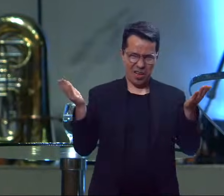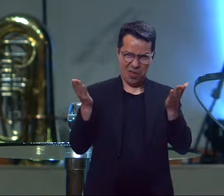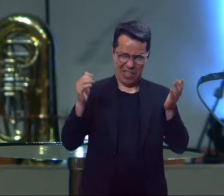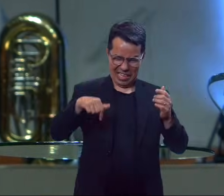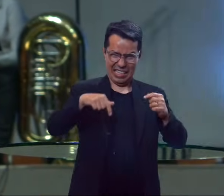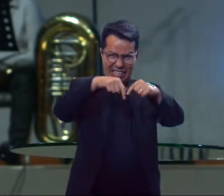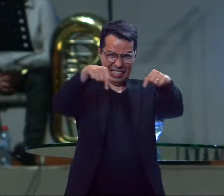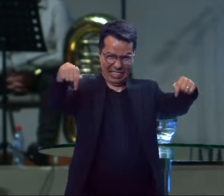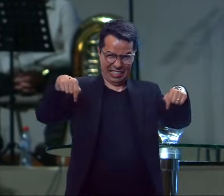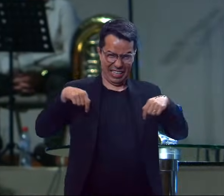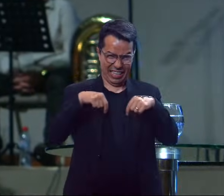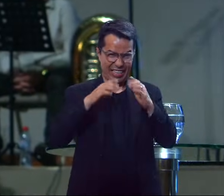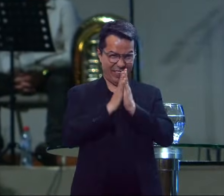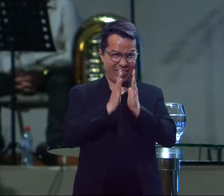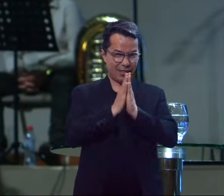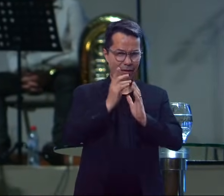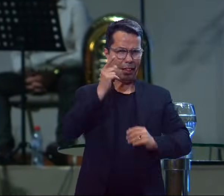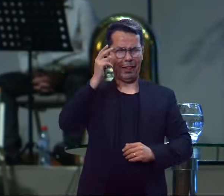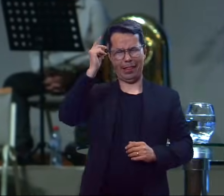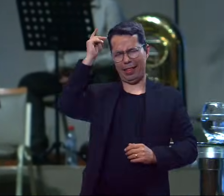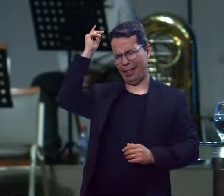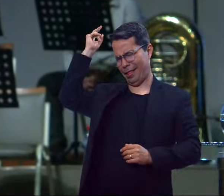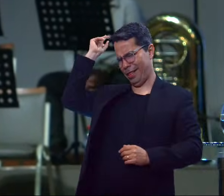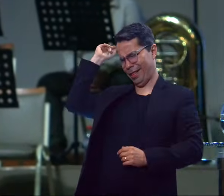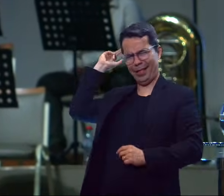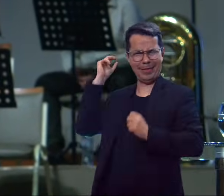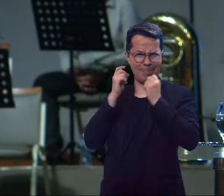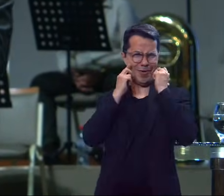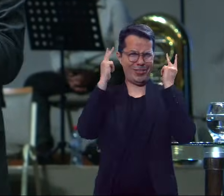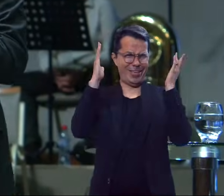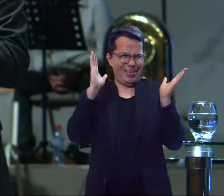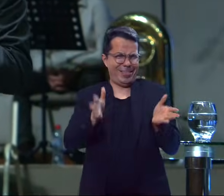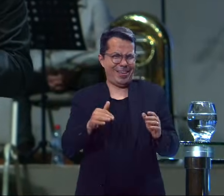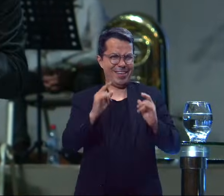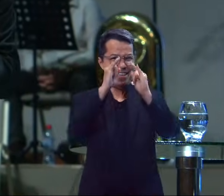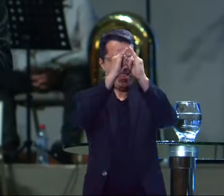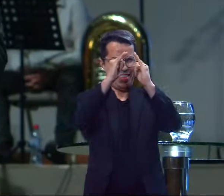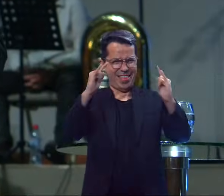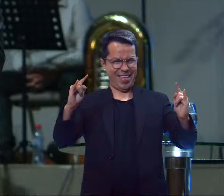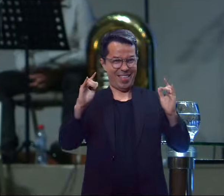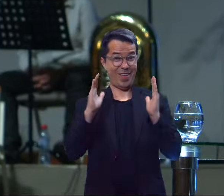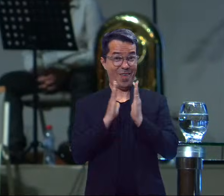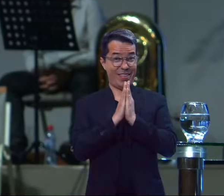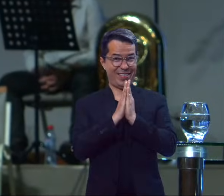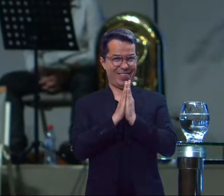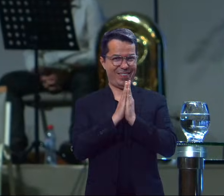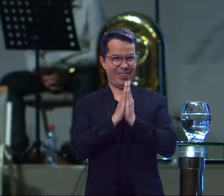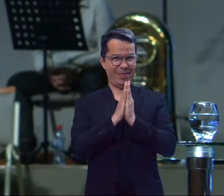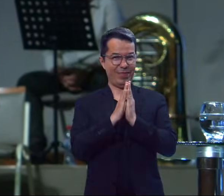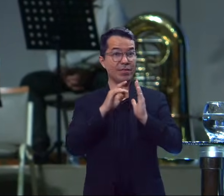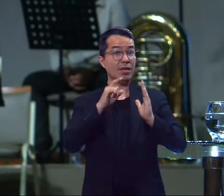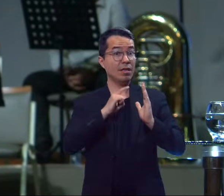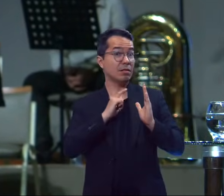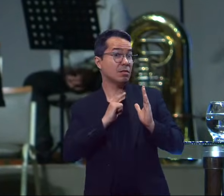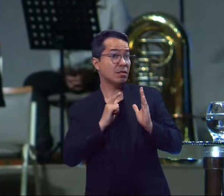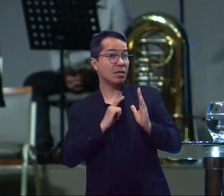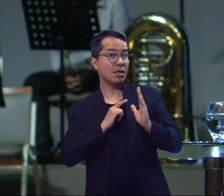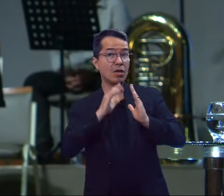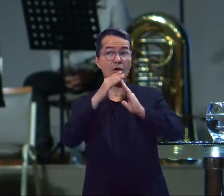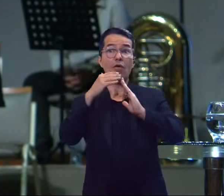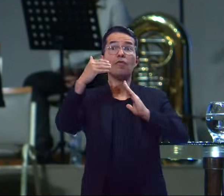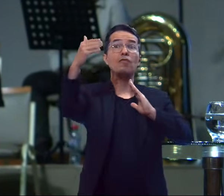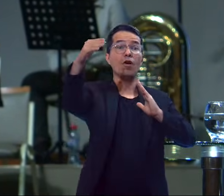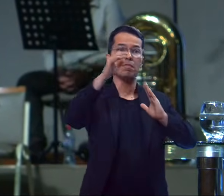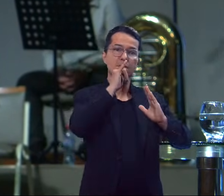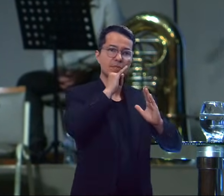lá fora do arraial. O tabernáculo vem depois, tá? Ele era no centro do arraial e tinha todo um equipamento